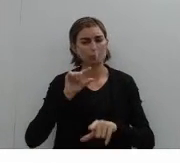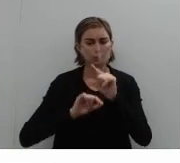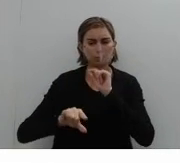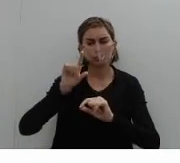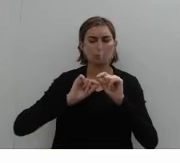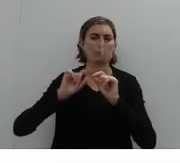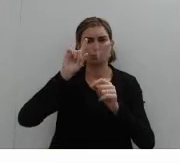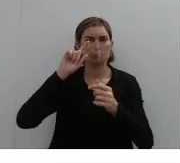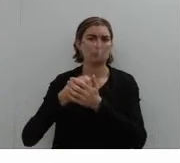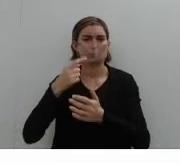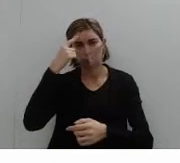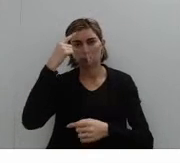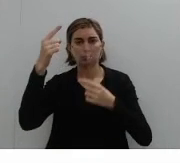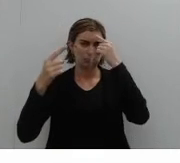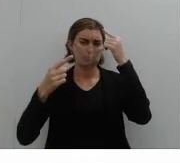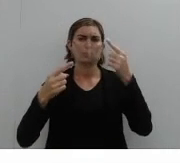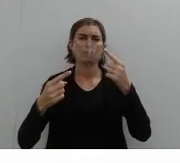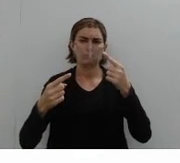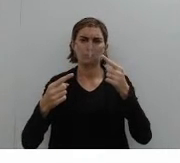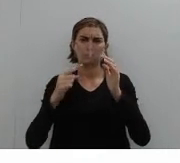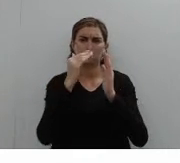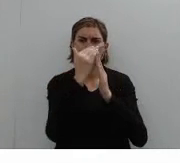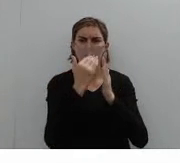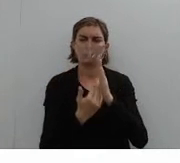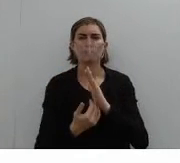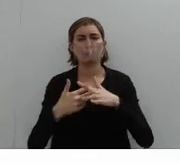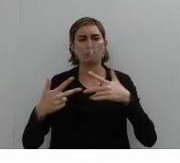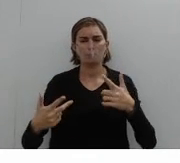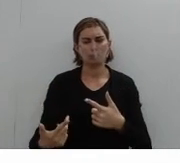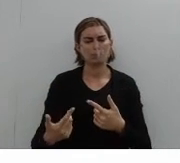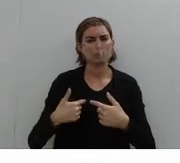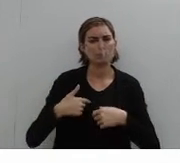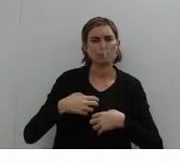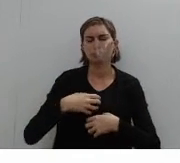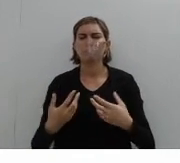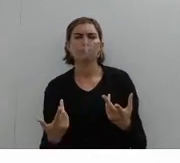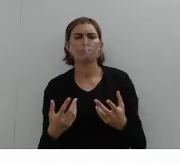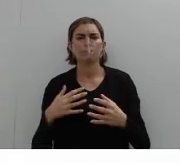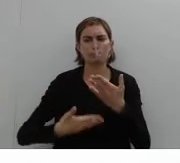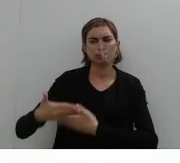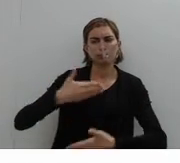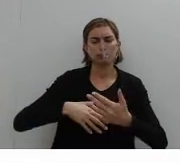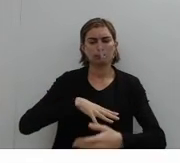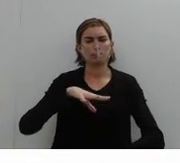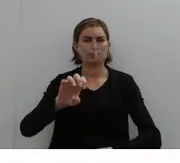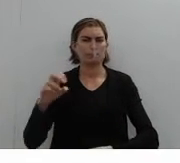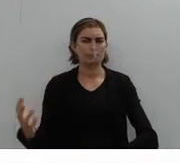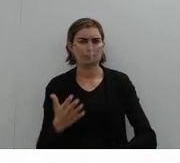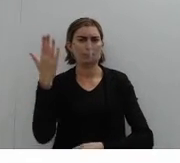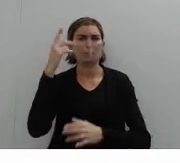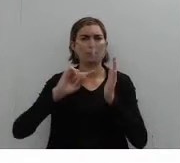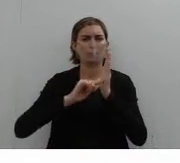escolha. São ideias, princípios e coisas que nos afetam. Na relação ética, os valores funcionam como